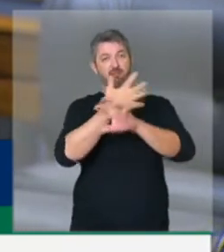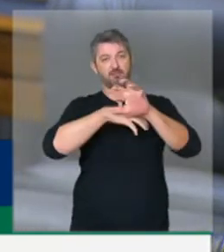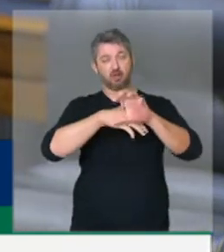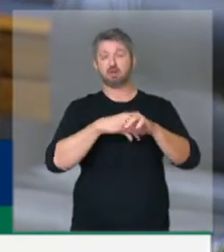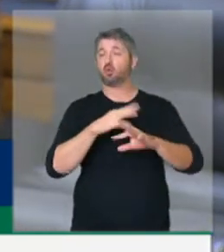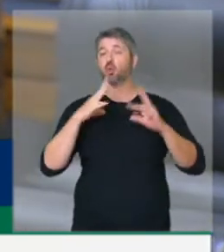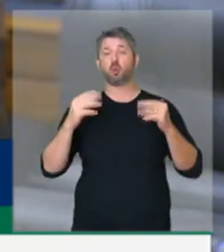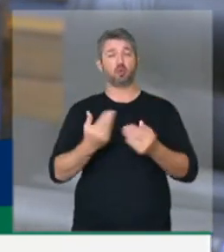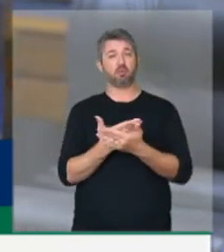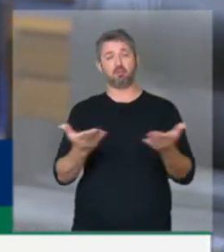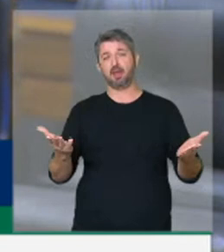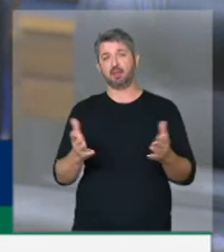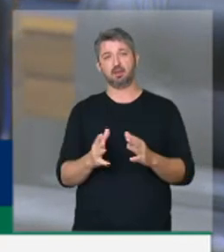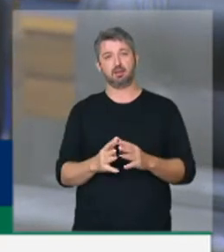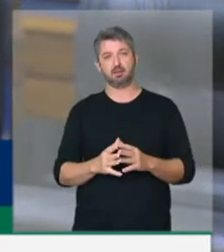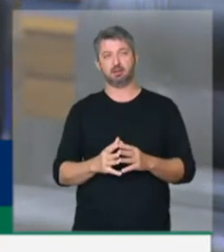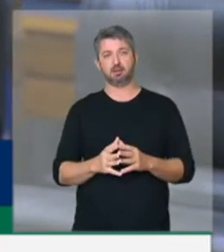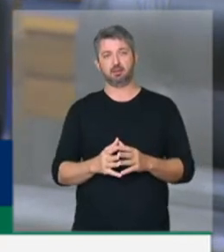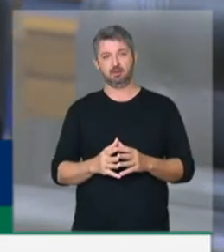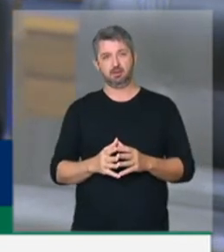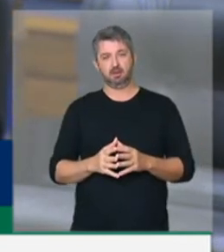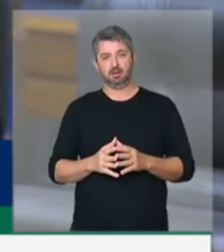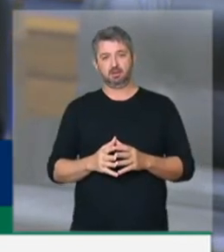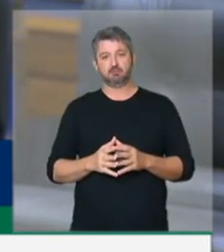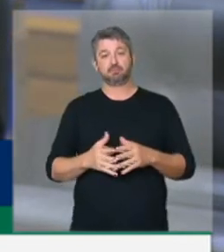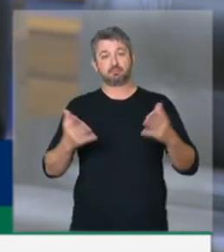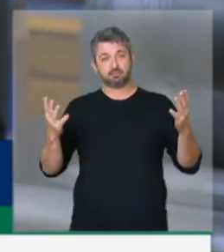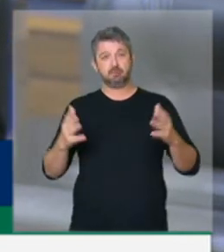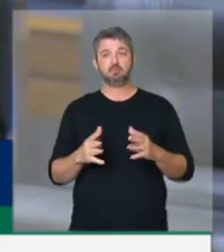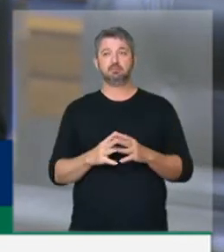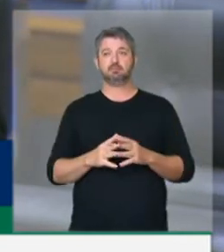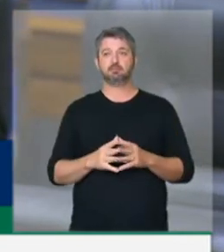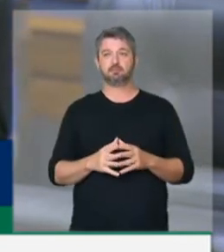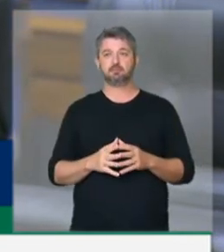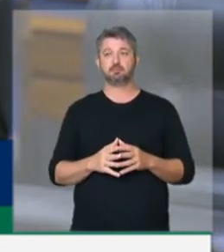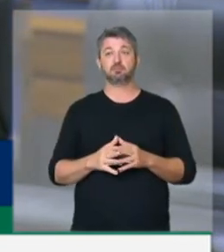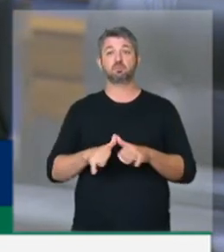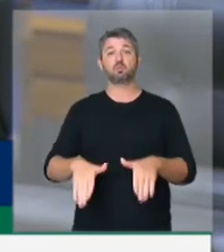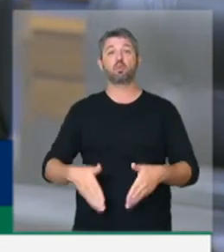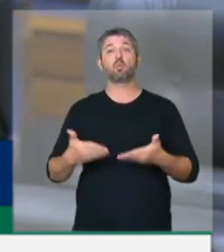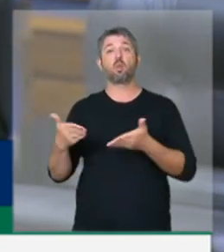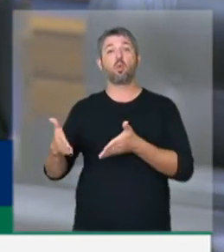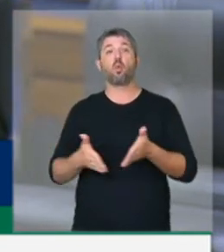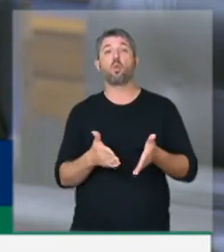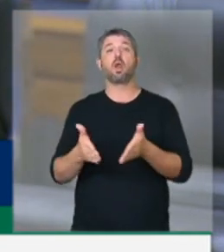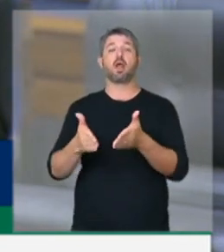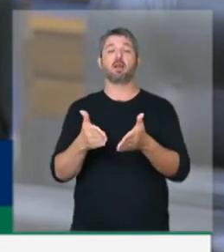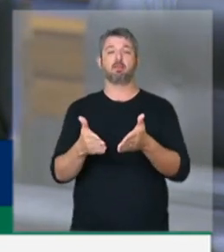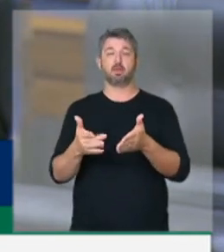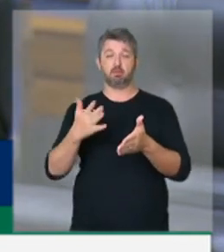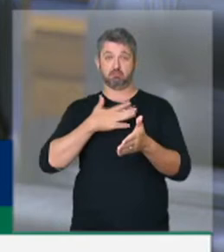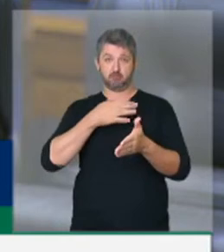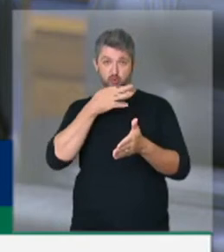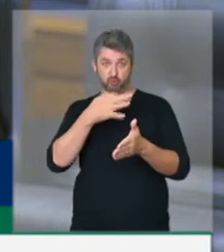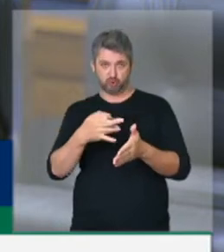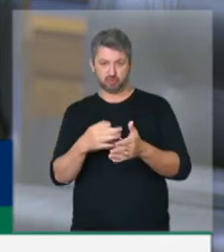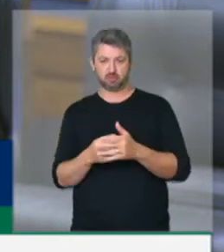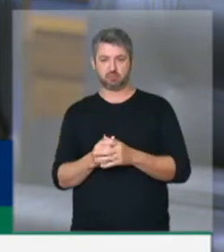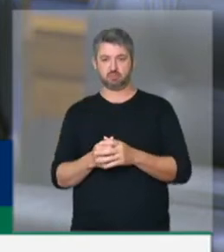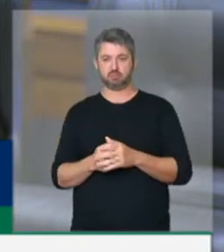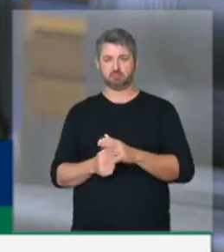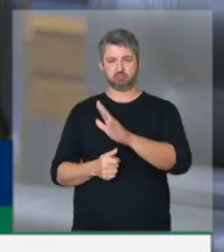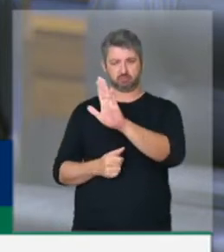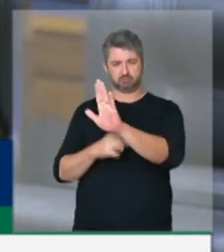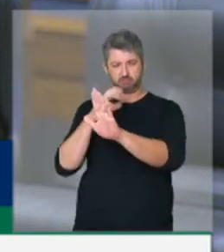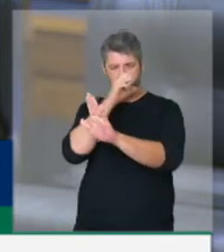floresta amazônica. Então, qual é o caminho que nós devemos tomar? E essa é a minha sugestão. Só mais 30 segundos,